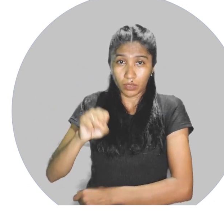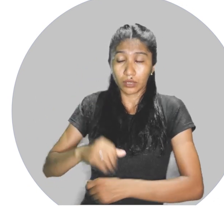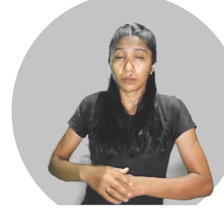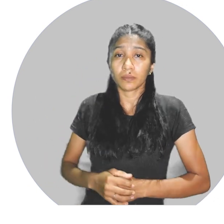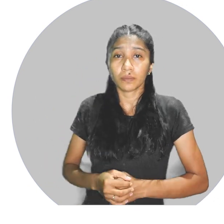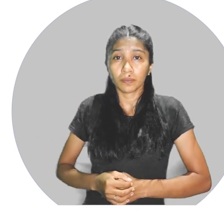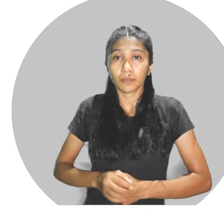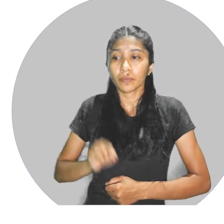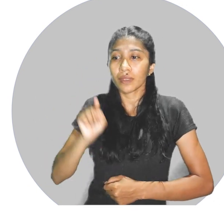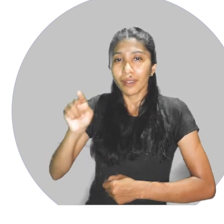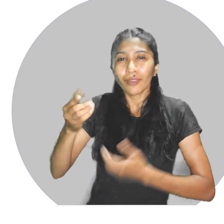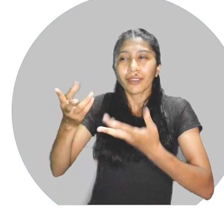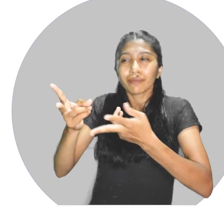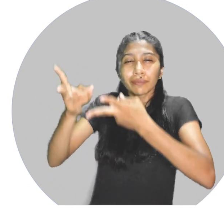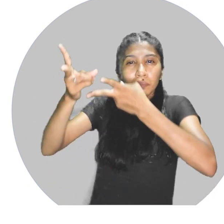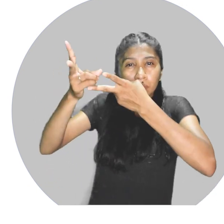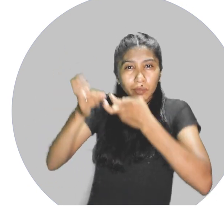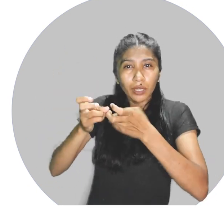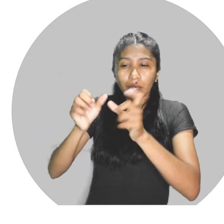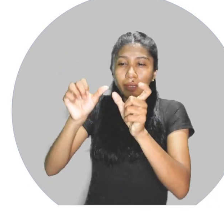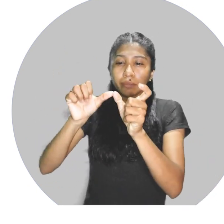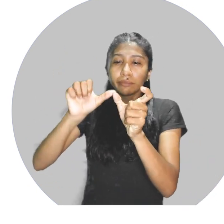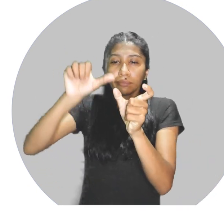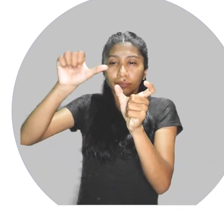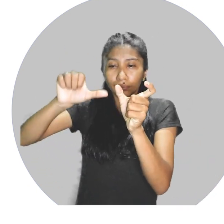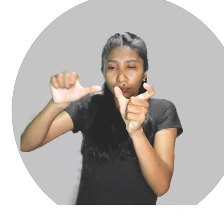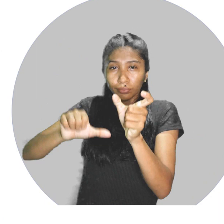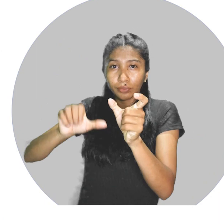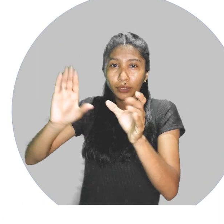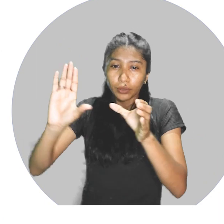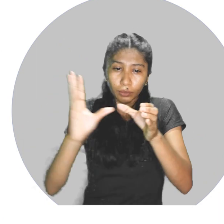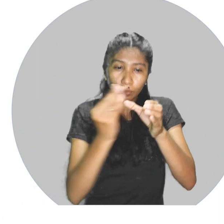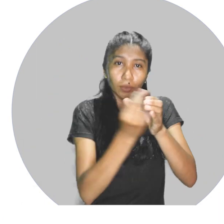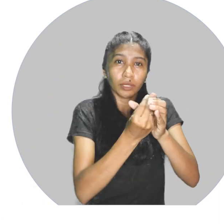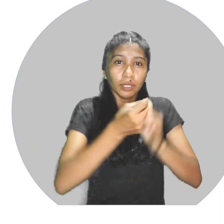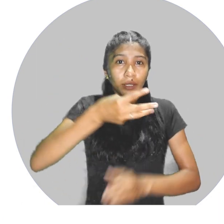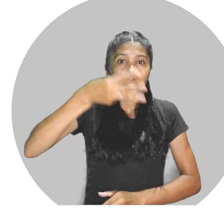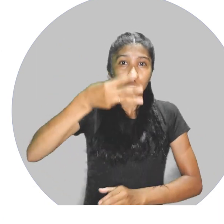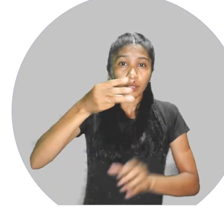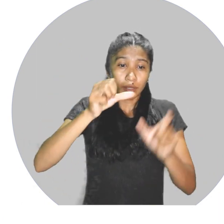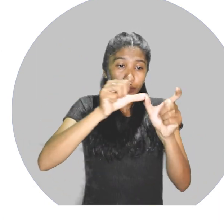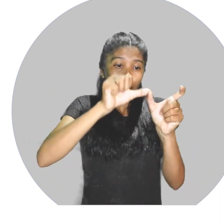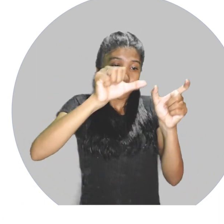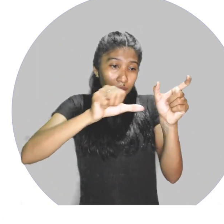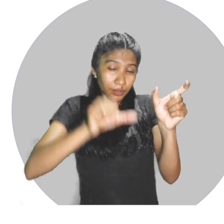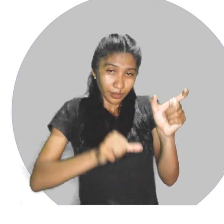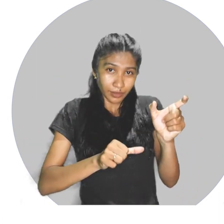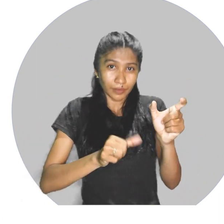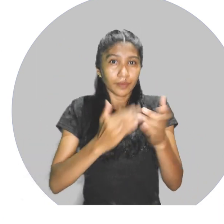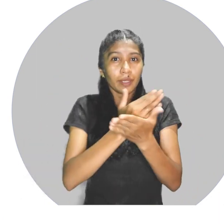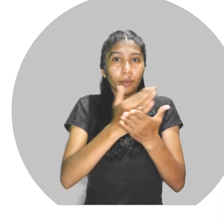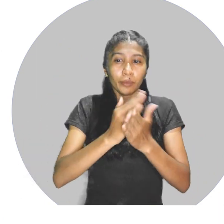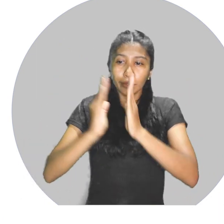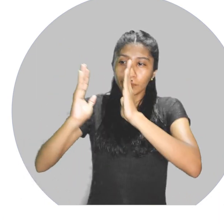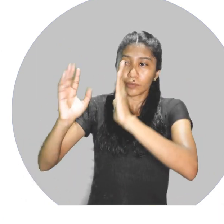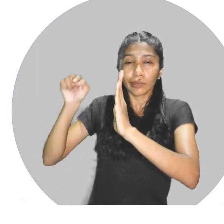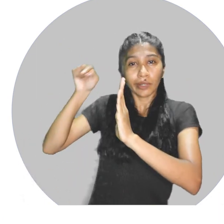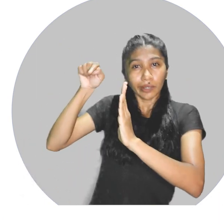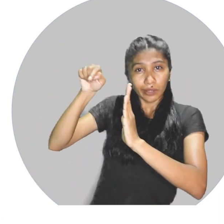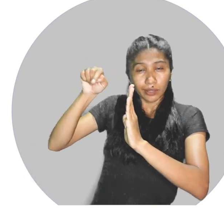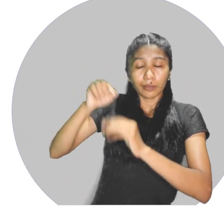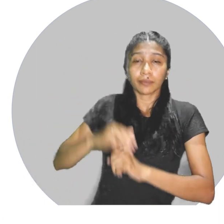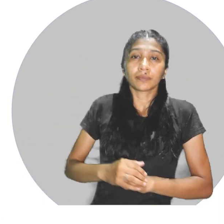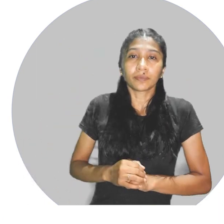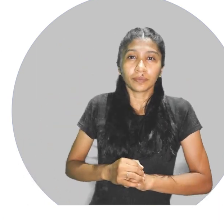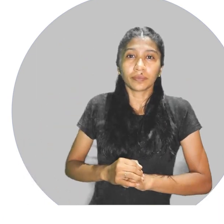Vamos conhecer as desinências que compõem a terceira declinação, começando pelos imparisilábicos.